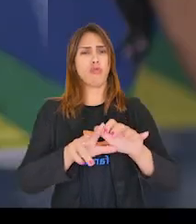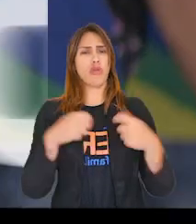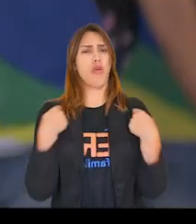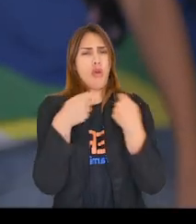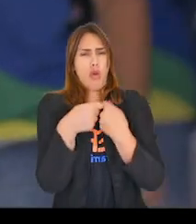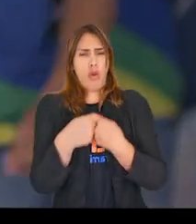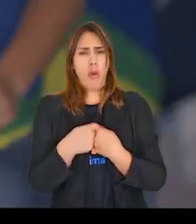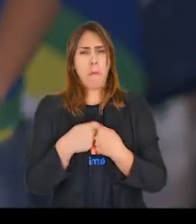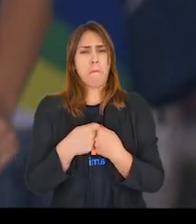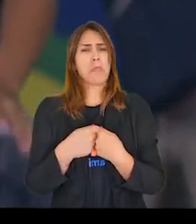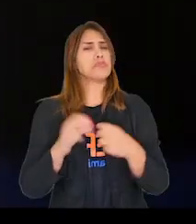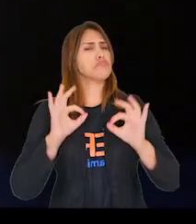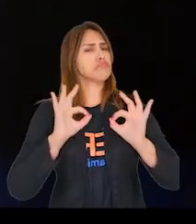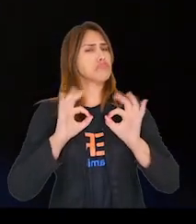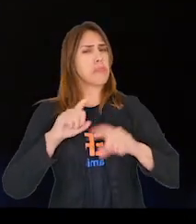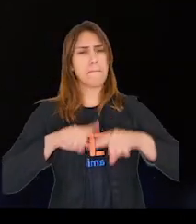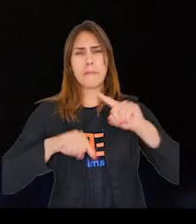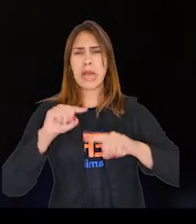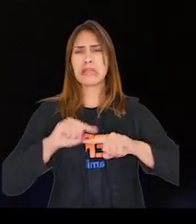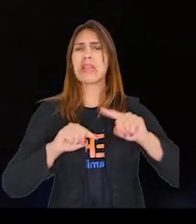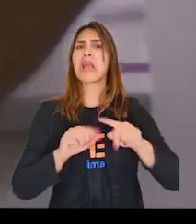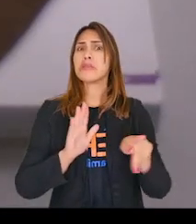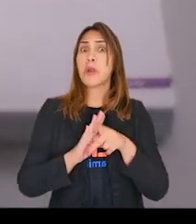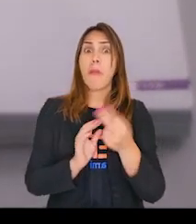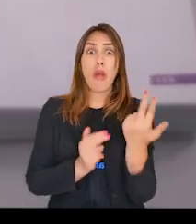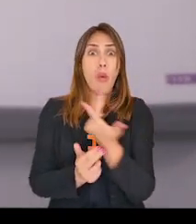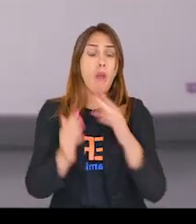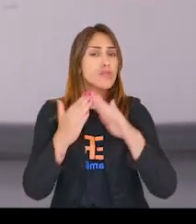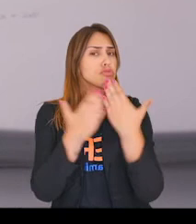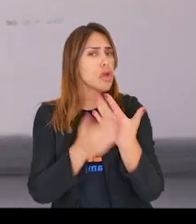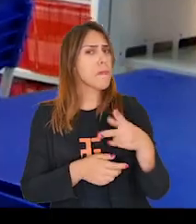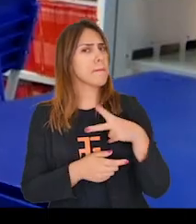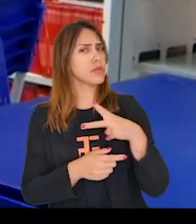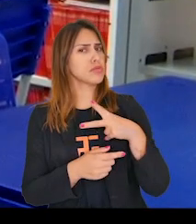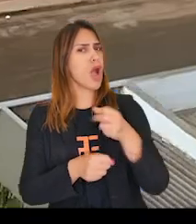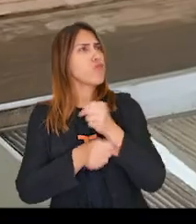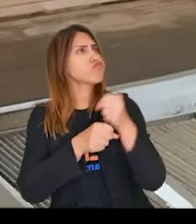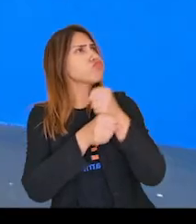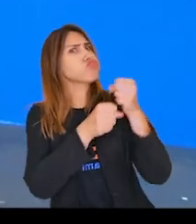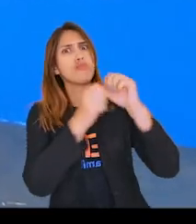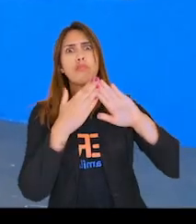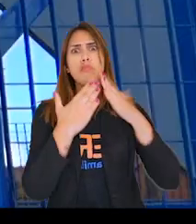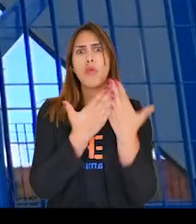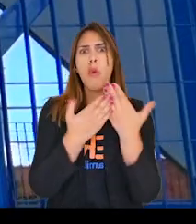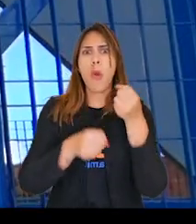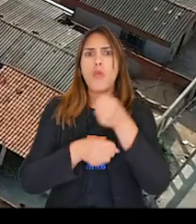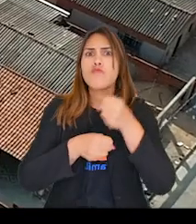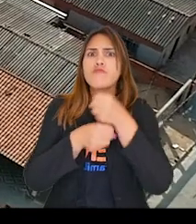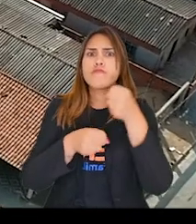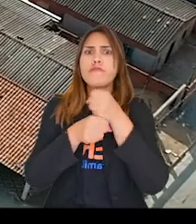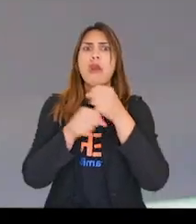capacitação. Alunos receberam uniformes e apostilas iguais às de colégios particulares. E as escolas estão sendo